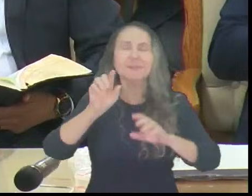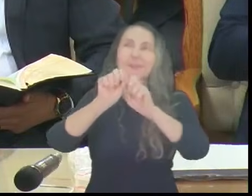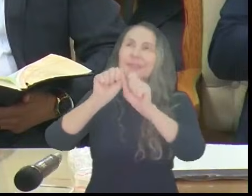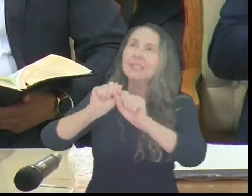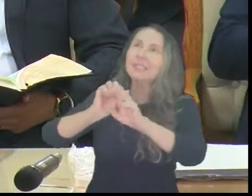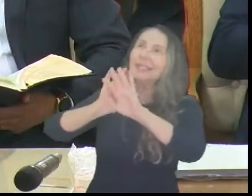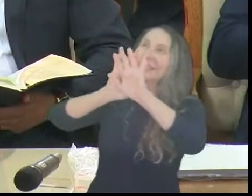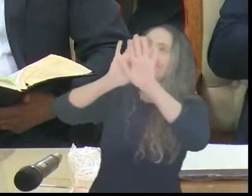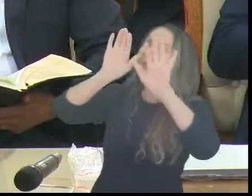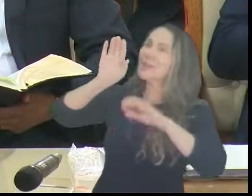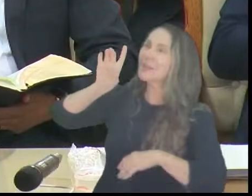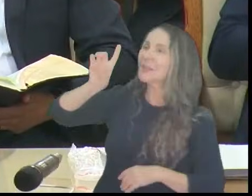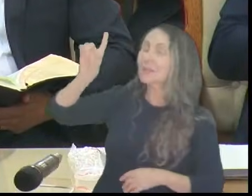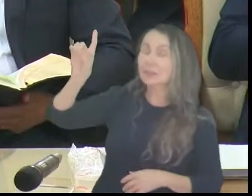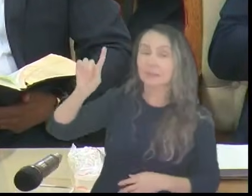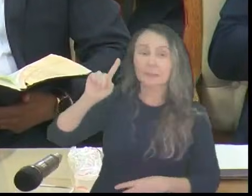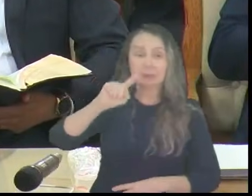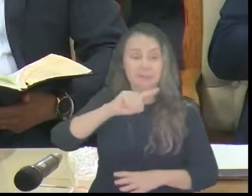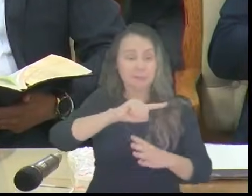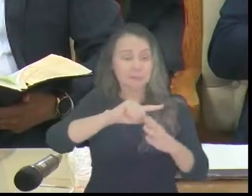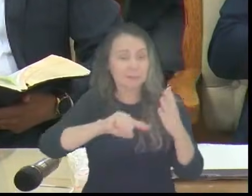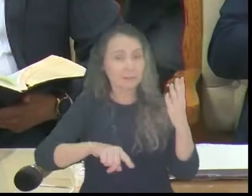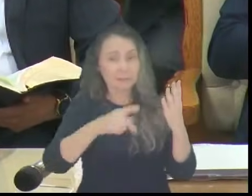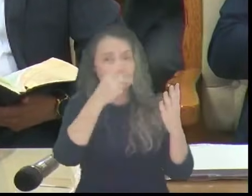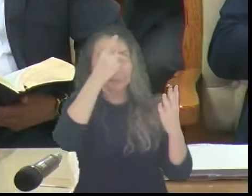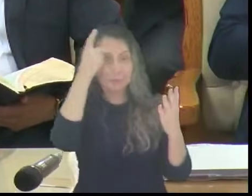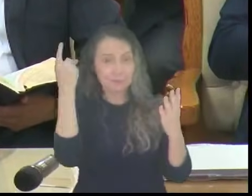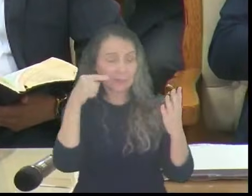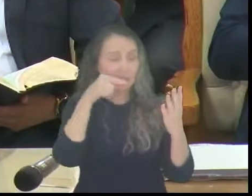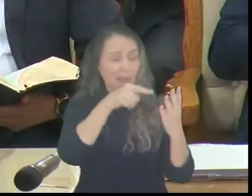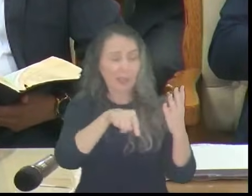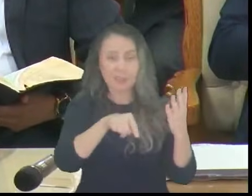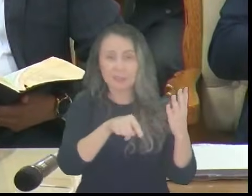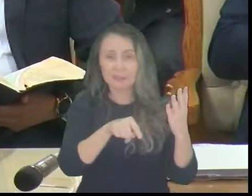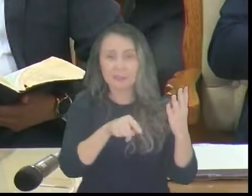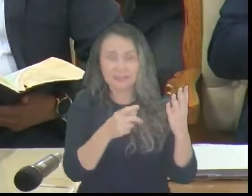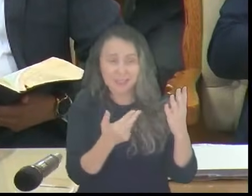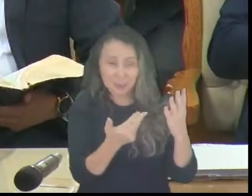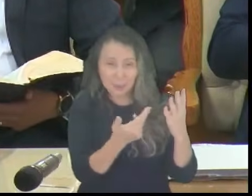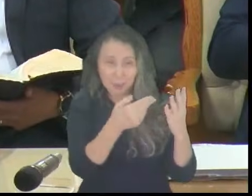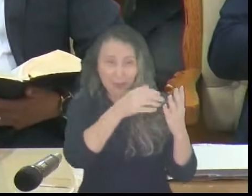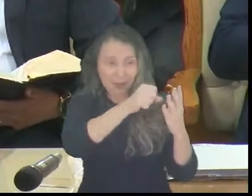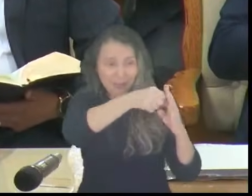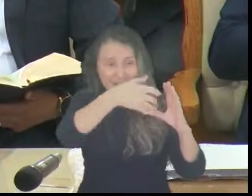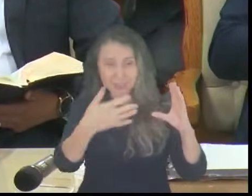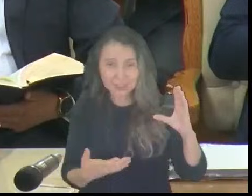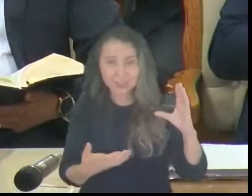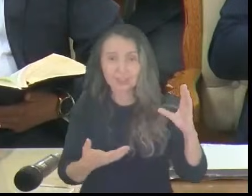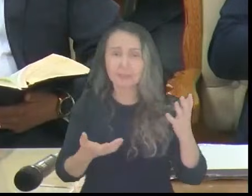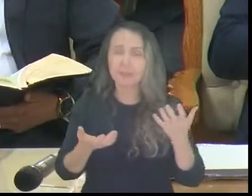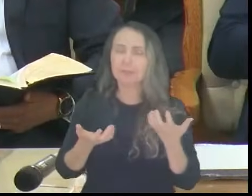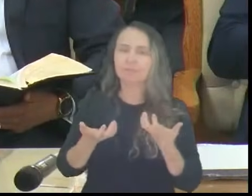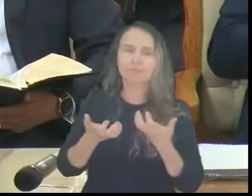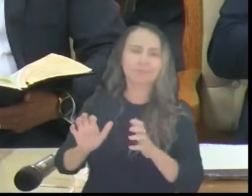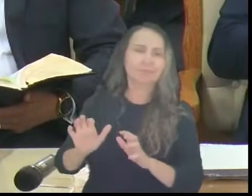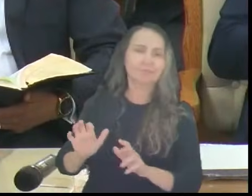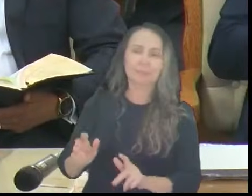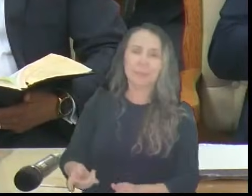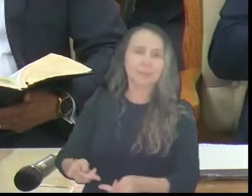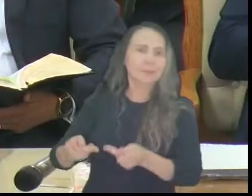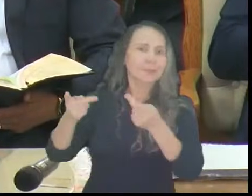Deus. Esse pessoal não quer a prosperidade do Evangelho. Esse pessoal não quer ver as almas